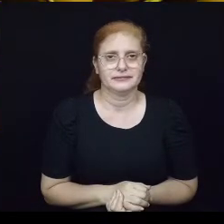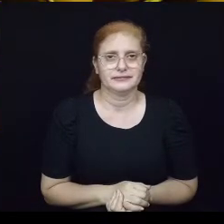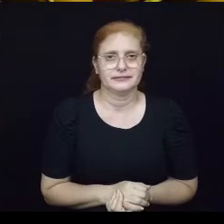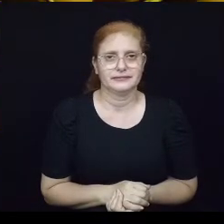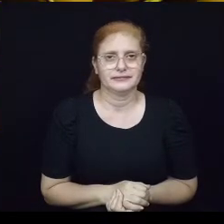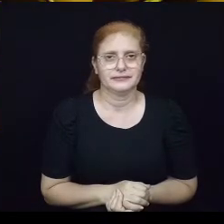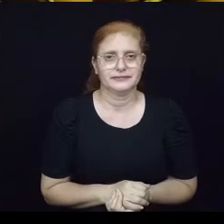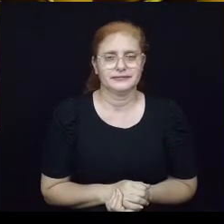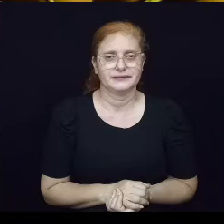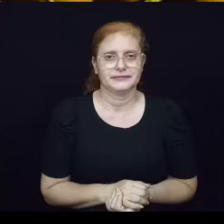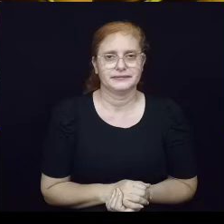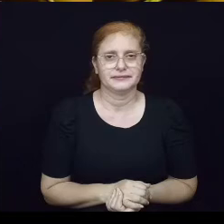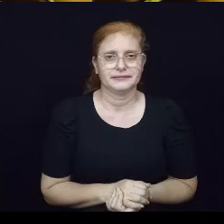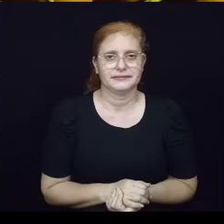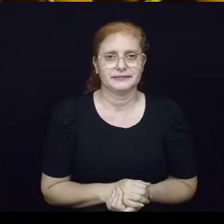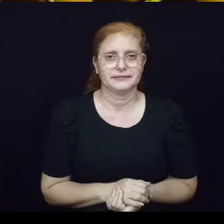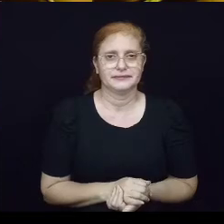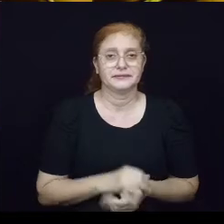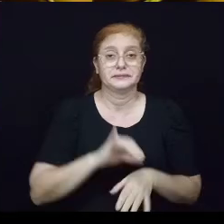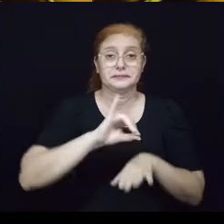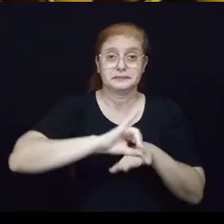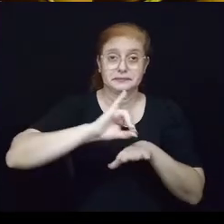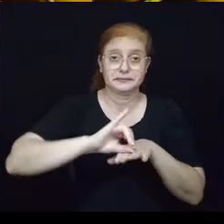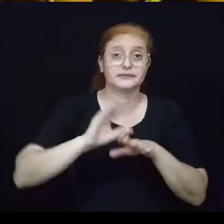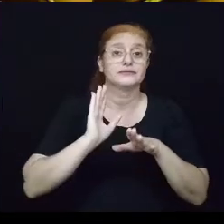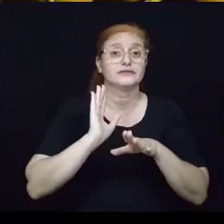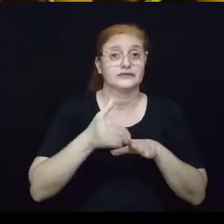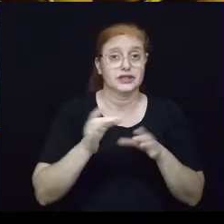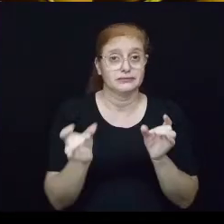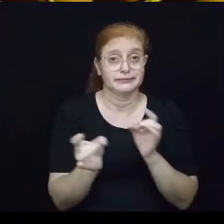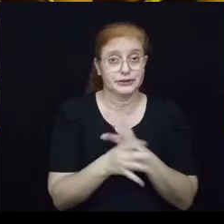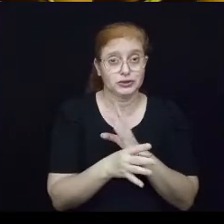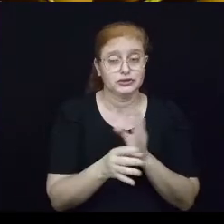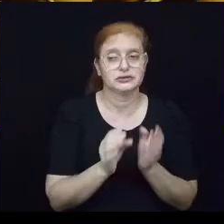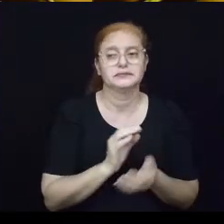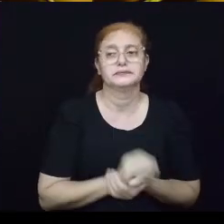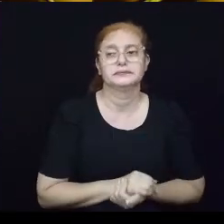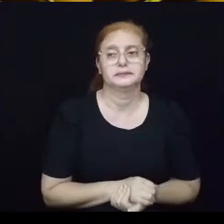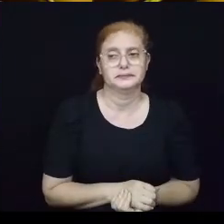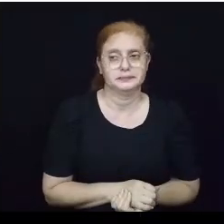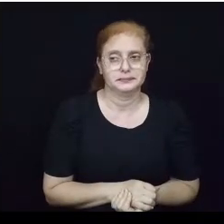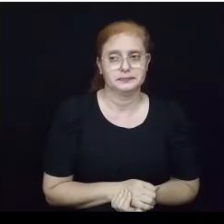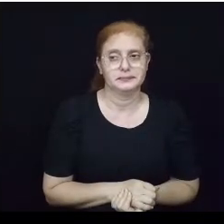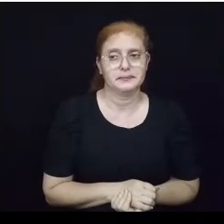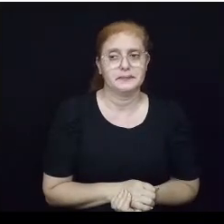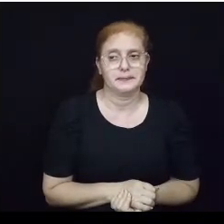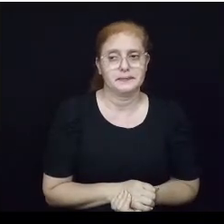Então, aqui, as peças já trabalhadas.